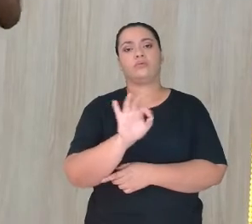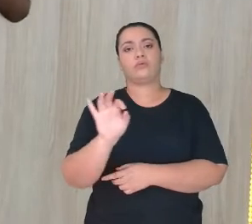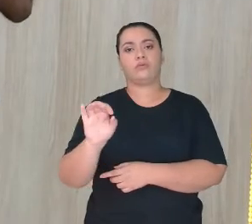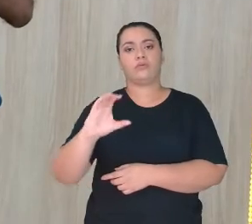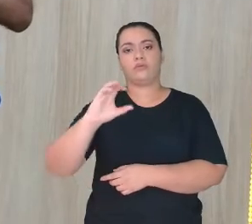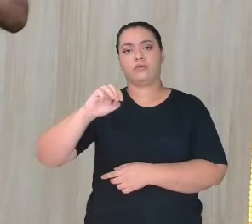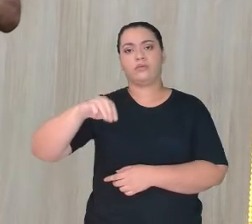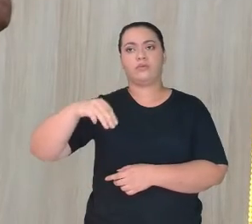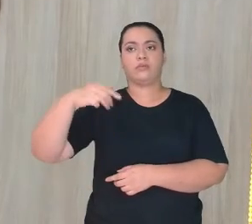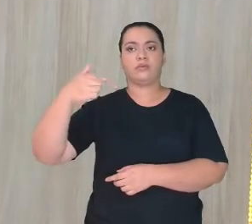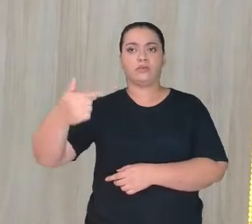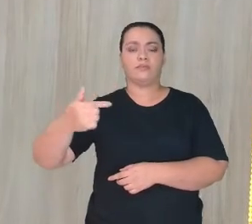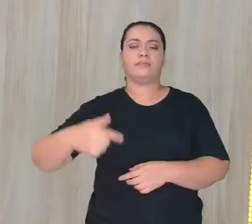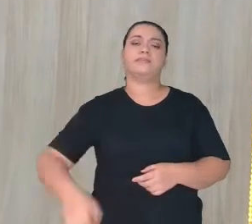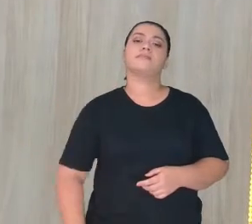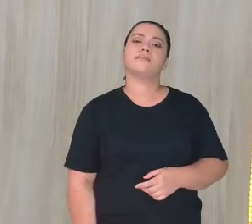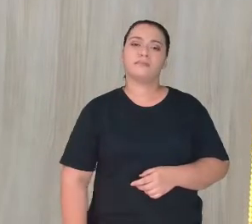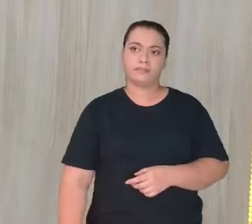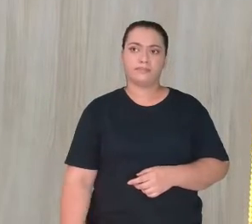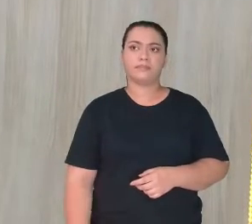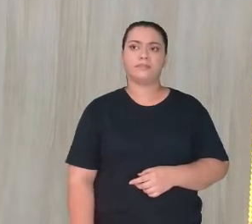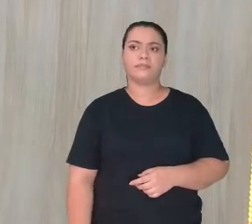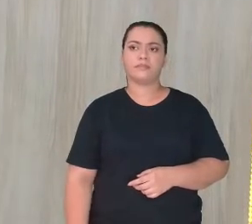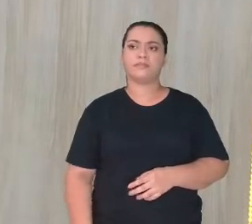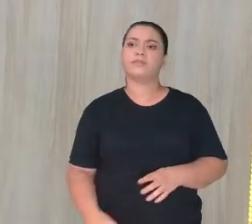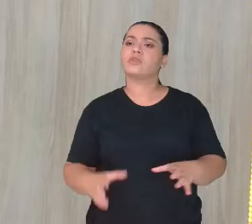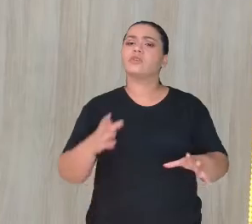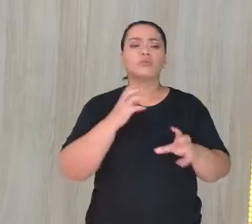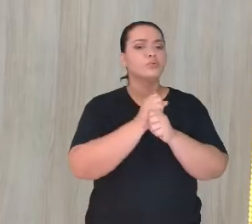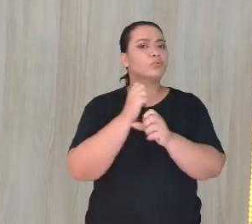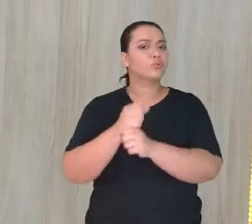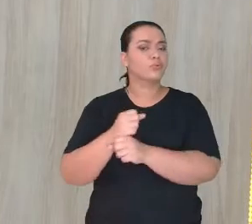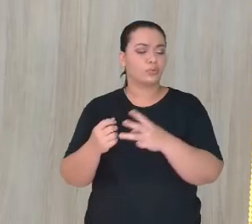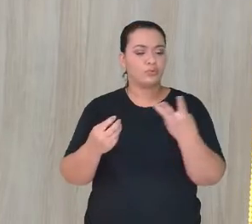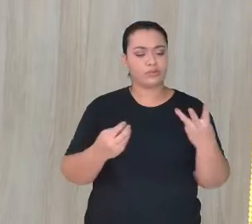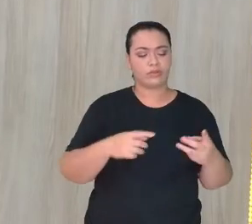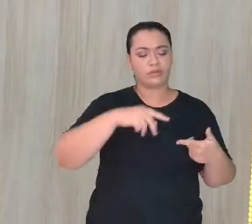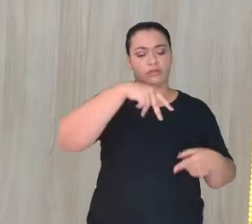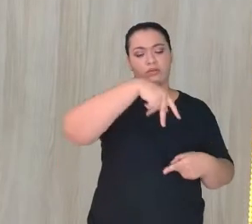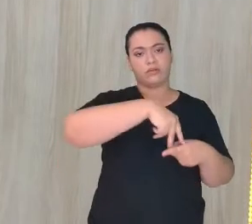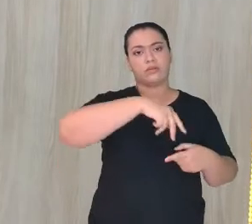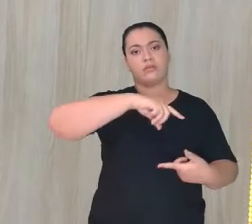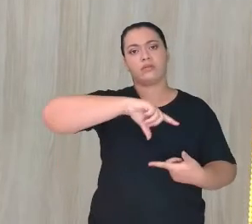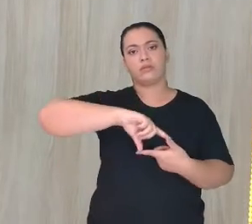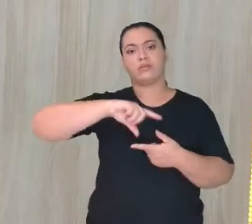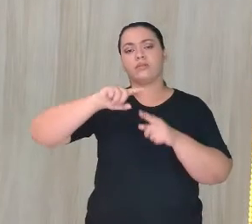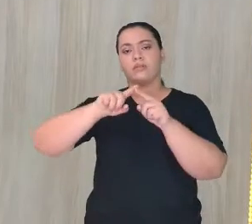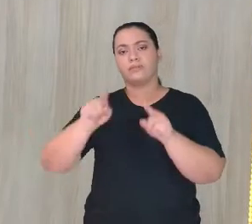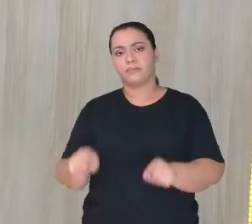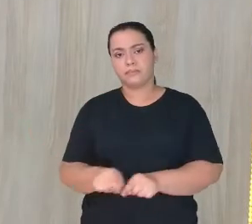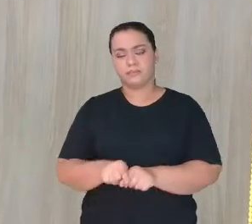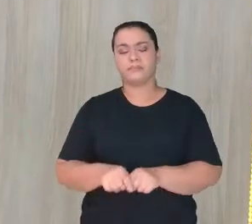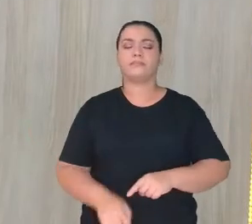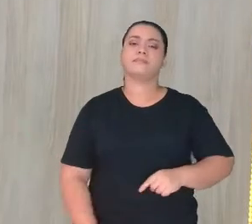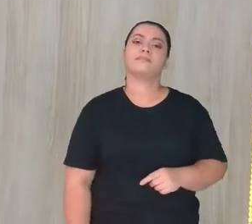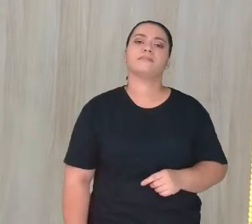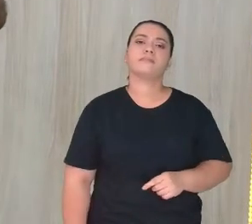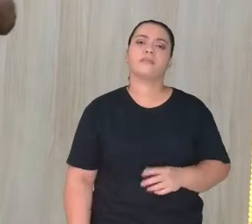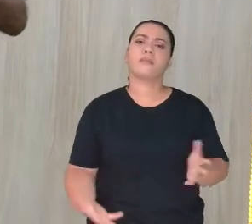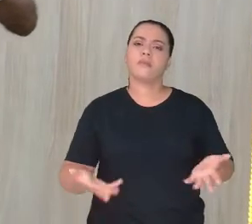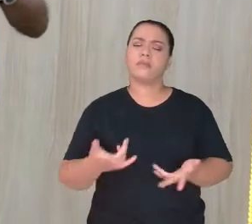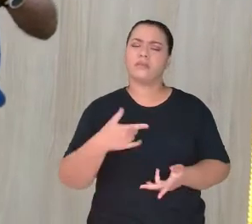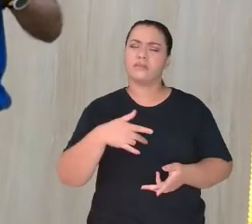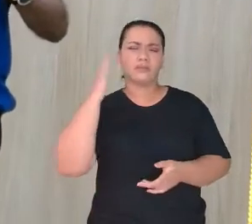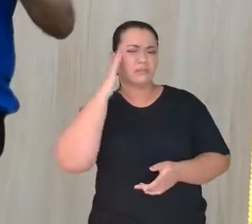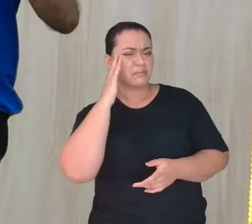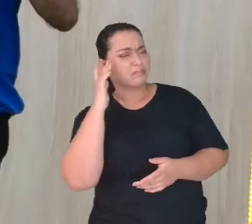2.400 centímetros quadrados, que é a área total. É juntar todos eles e você vai ter aí 2.400. Que aí eu quero saber se você